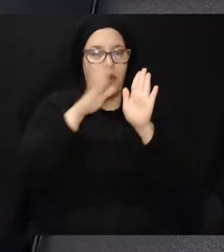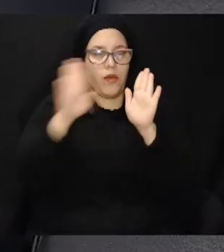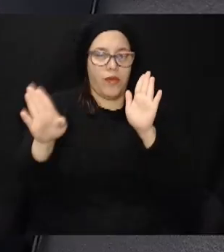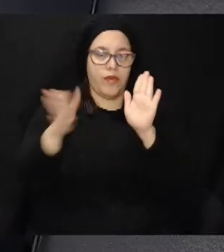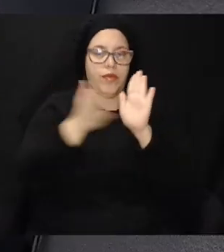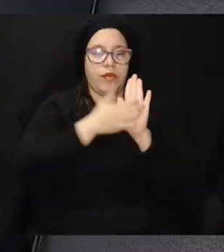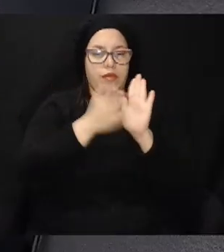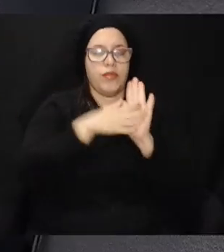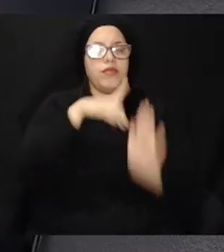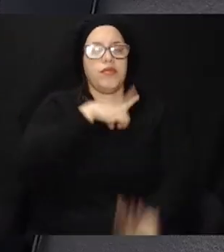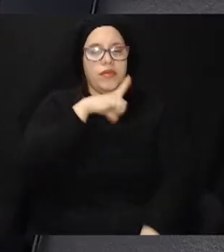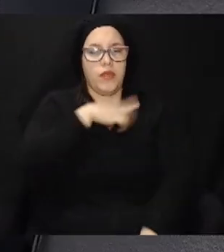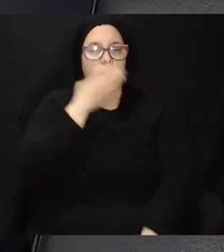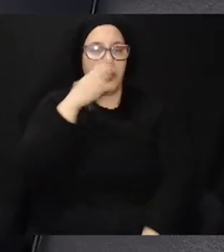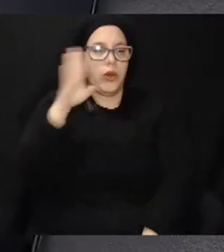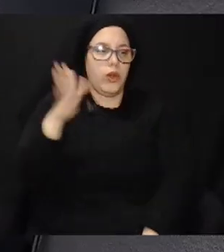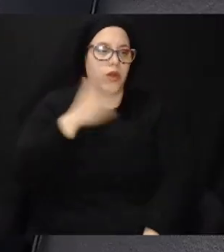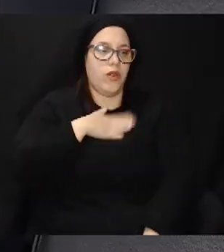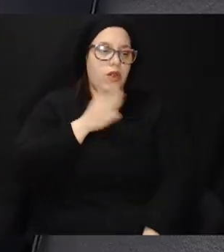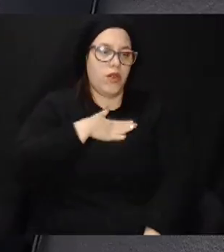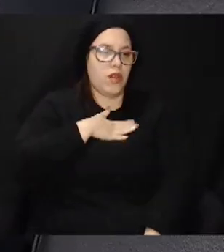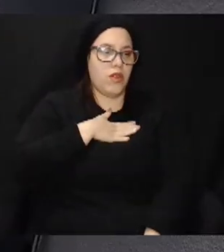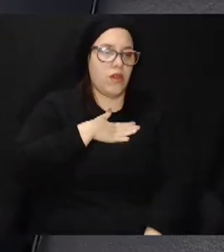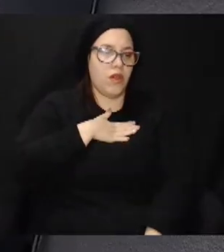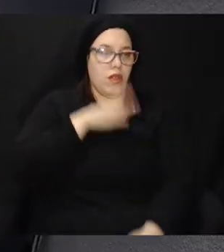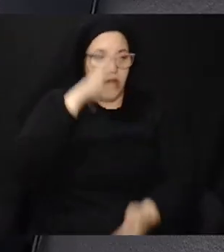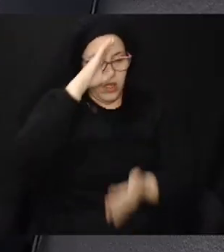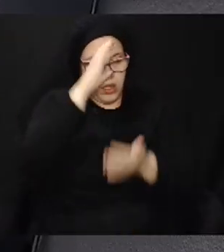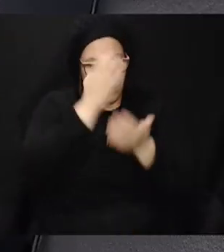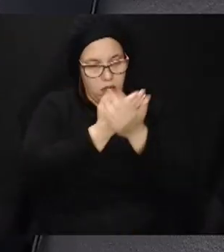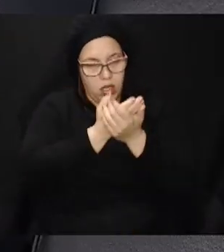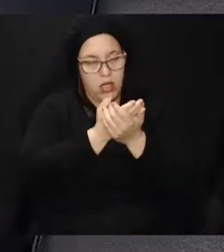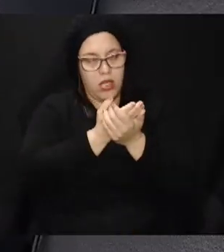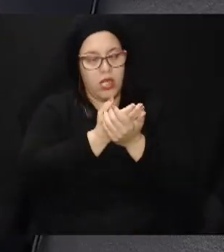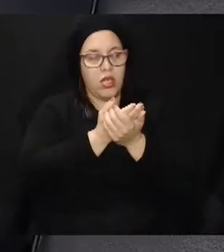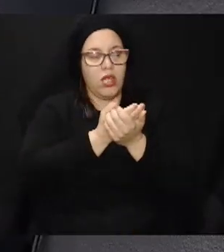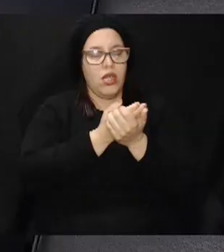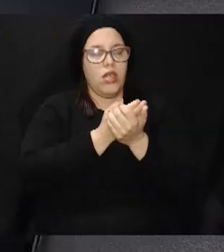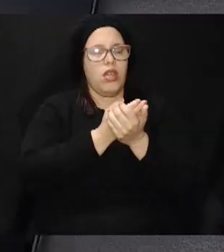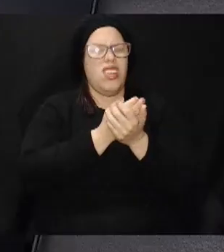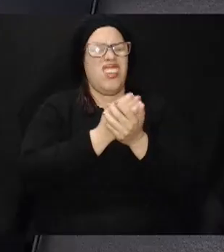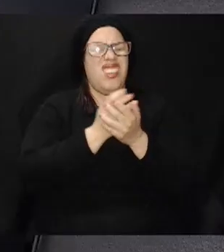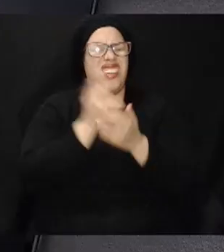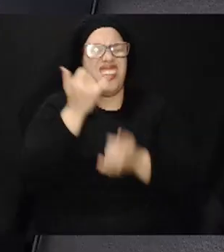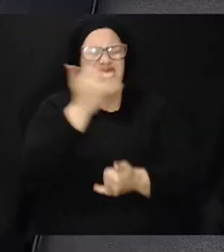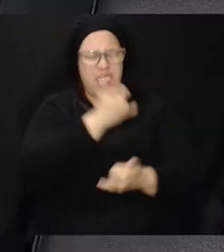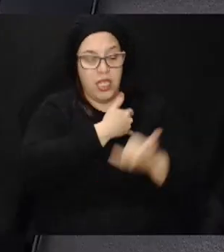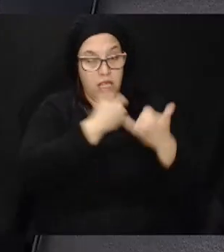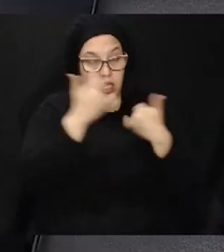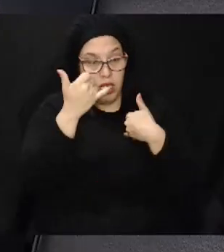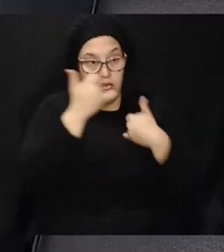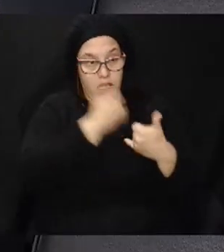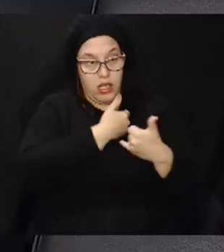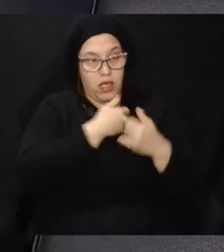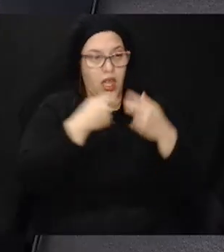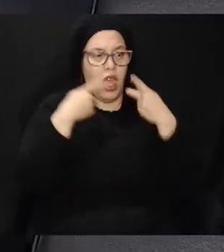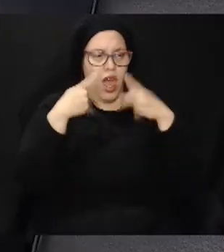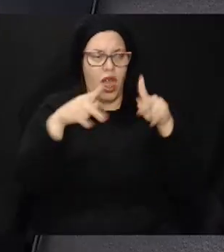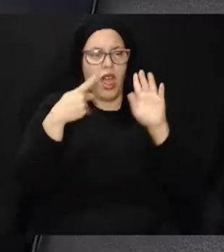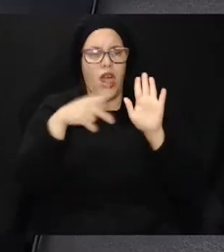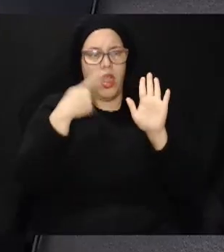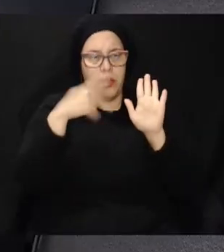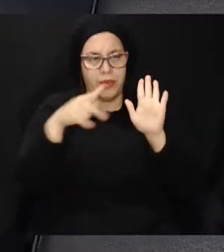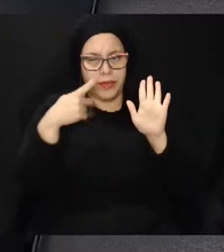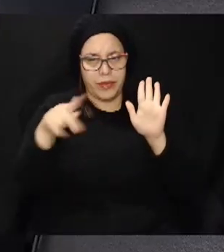de Deus na nossa vida e nós acreditamos. E muitas palavras, muitas profecias da boca do irmão,